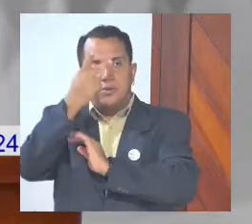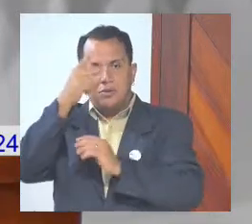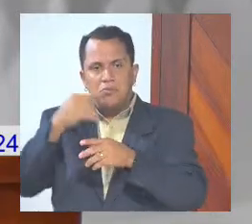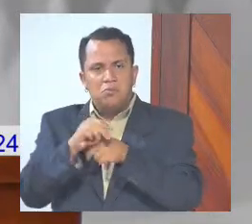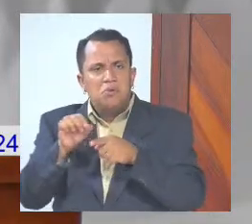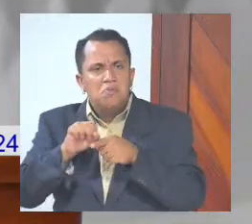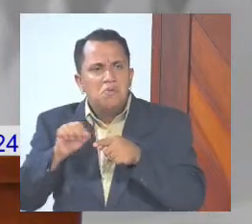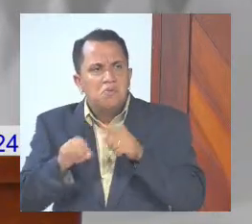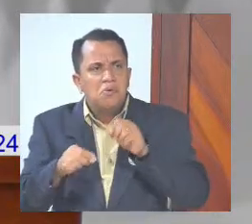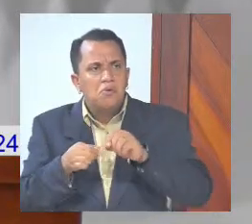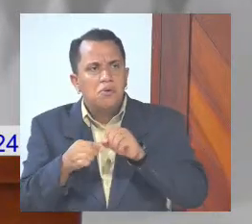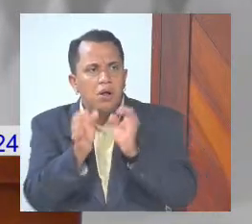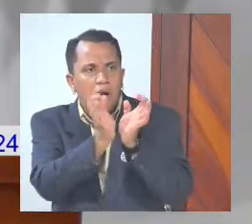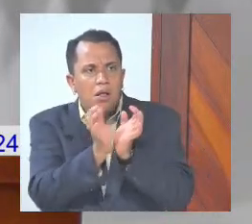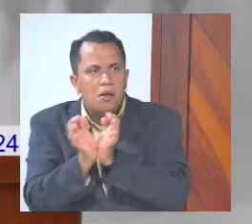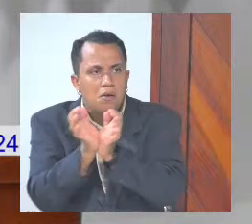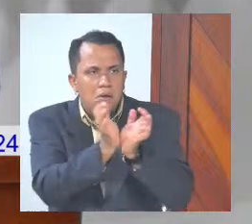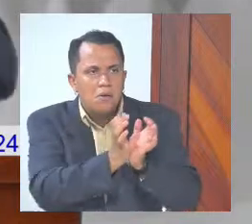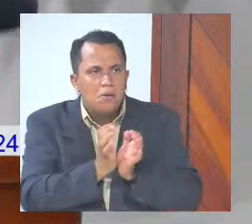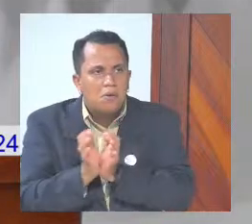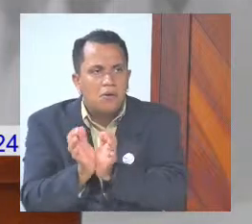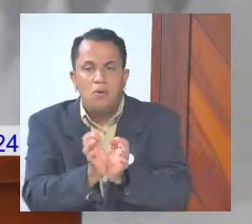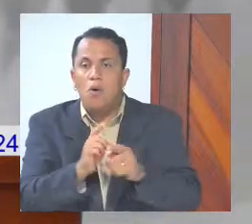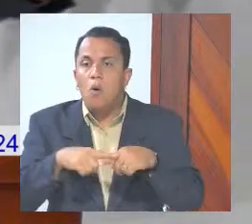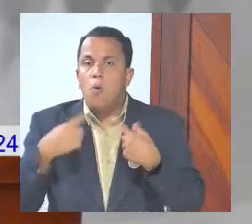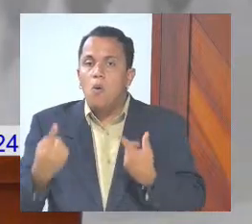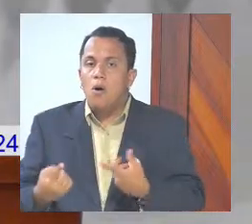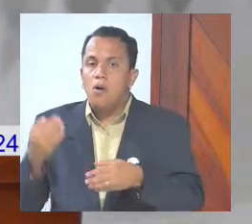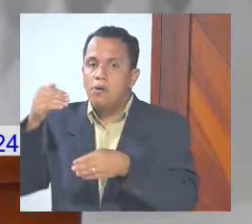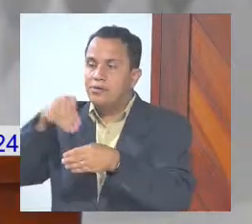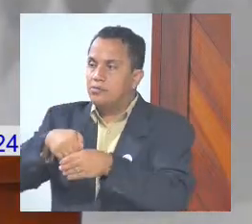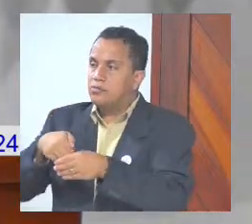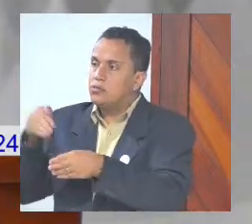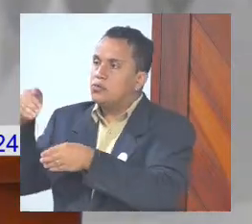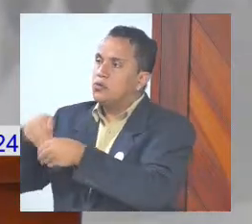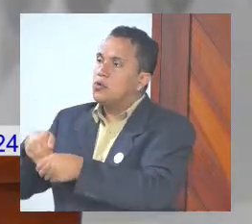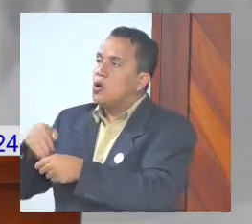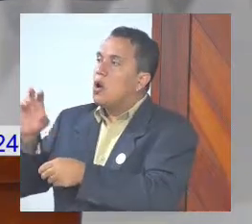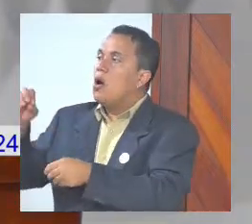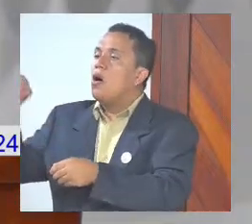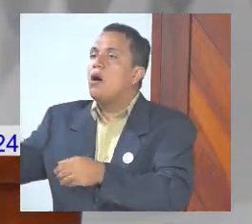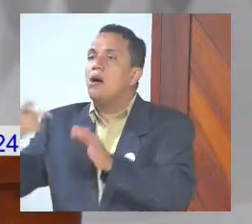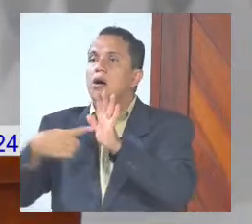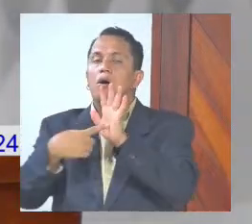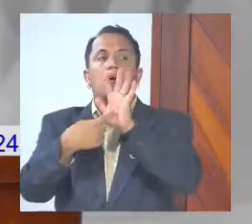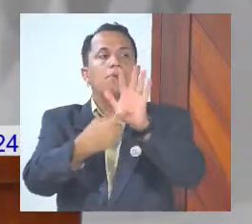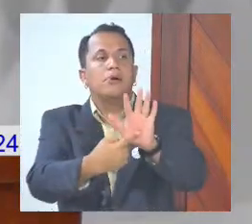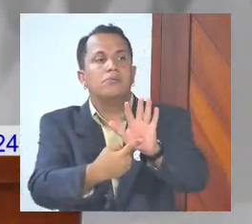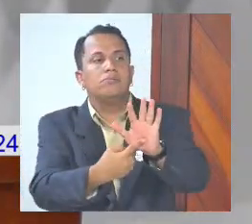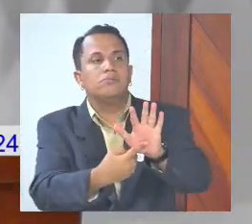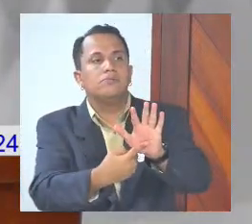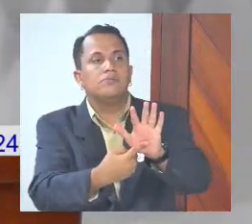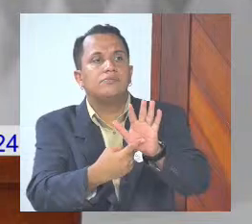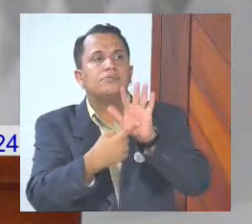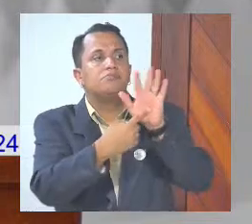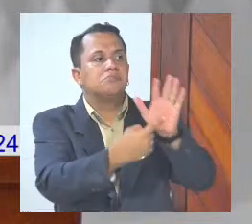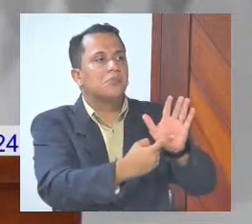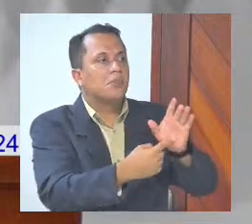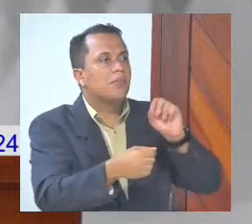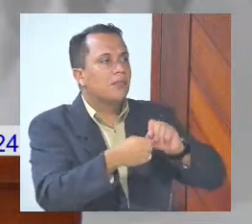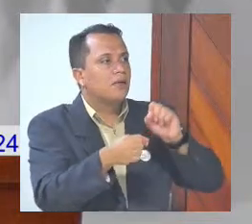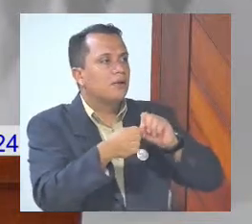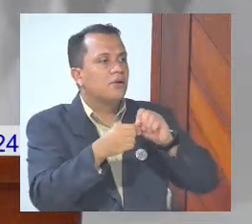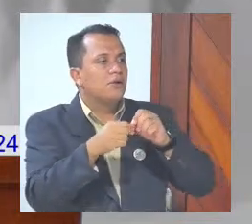está fazendo pela sua comunidade. Ou o vereador que ele votou, ou o representante dele que ele votou, se realmente está